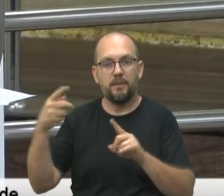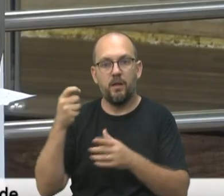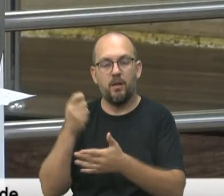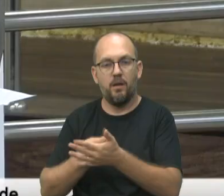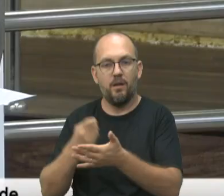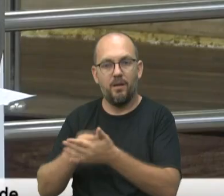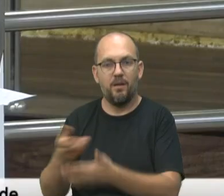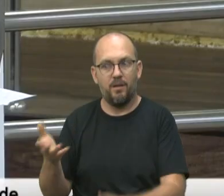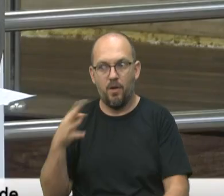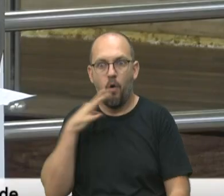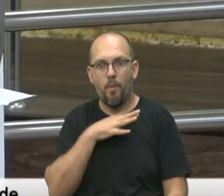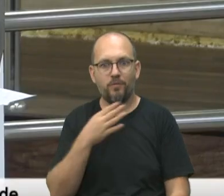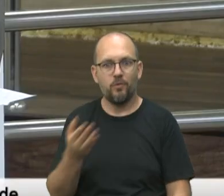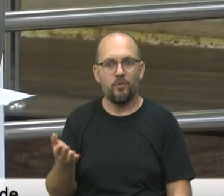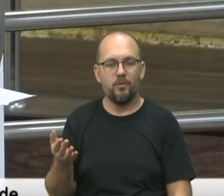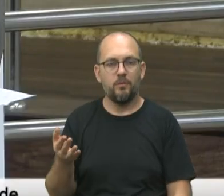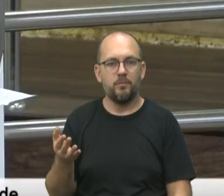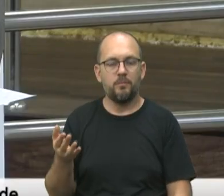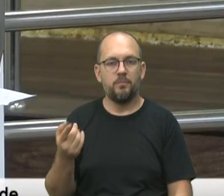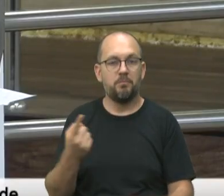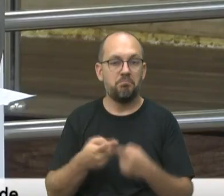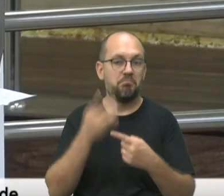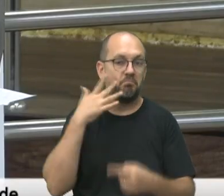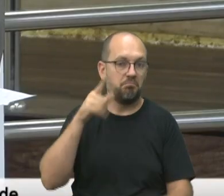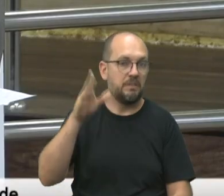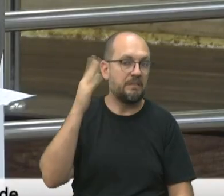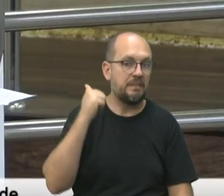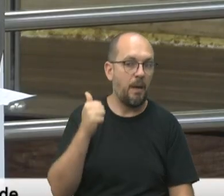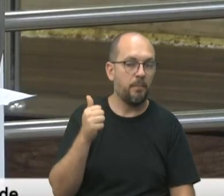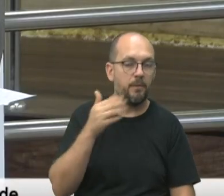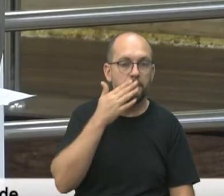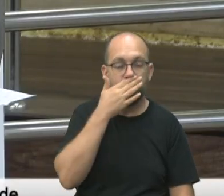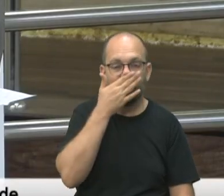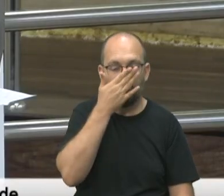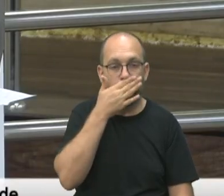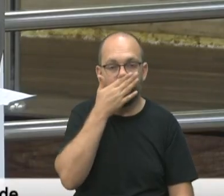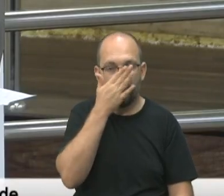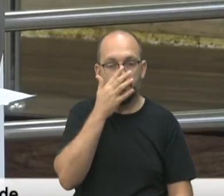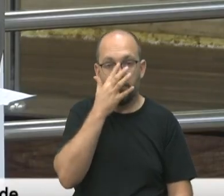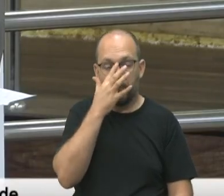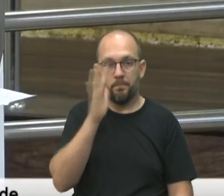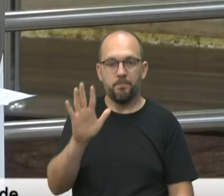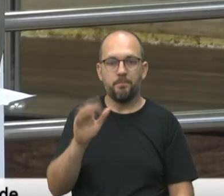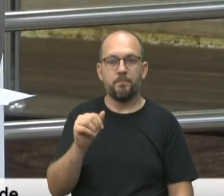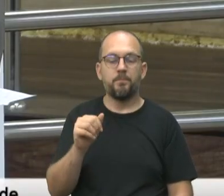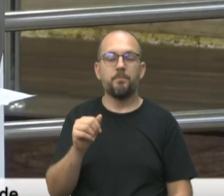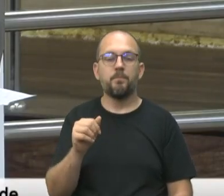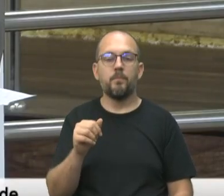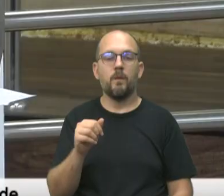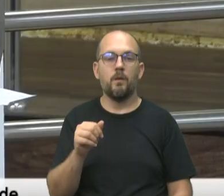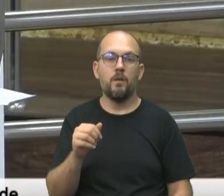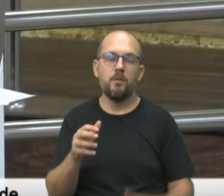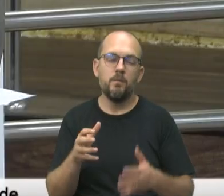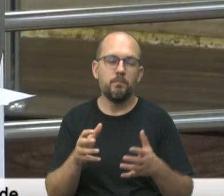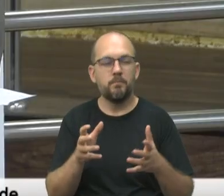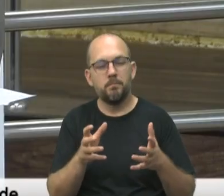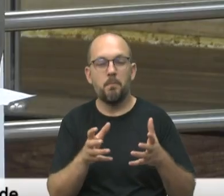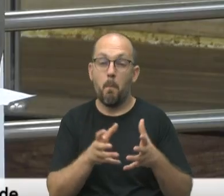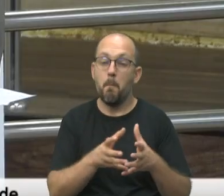esquisito, eu acho óbvio. Porque não sei se vocês sabem, mas boa parte, para não dizer a